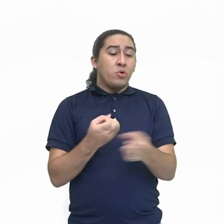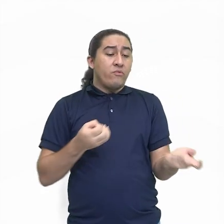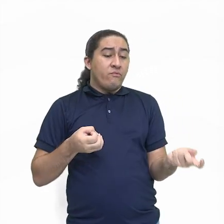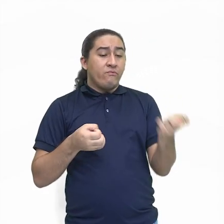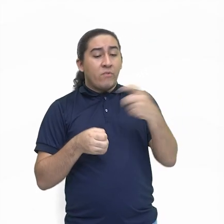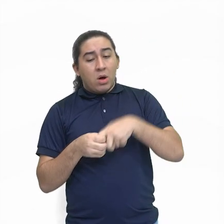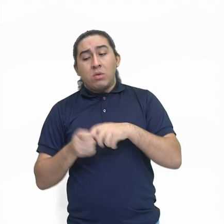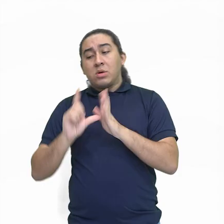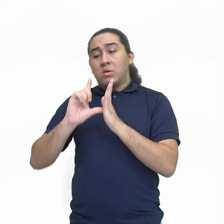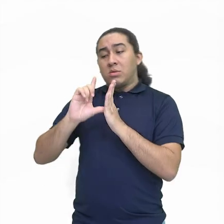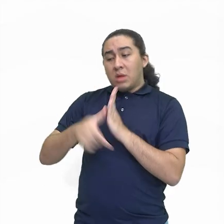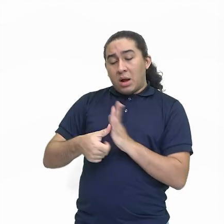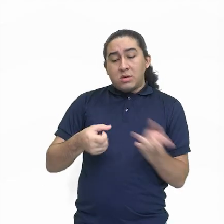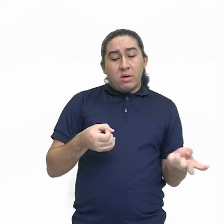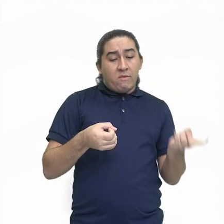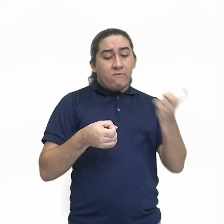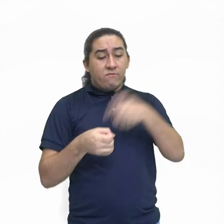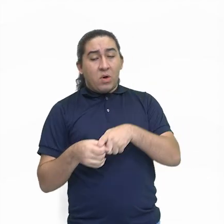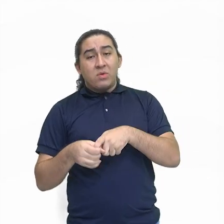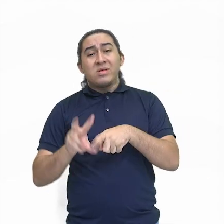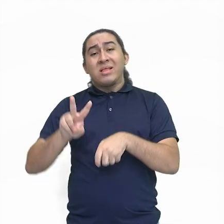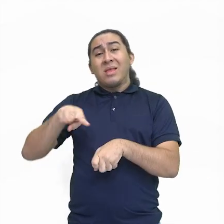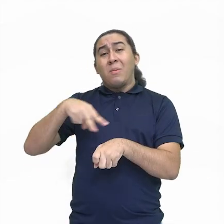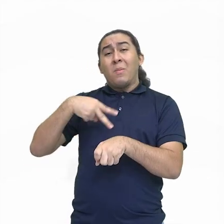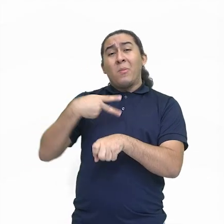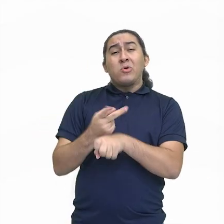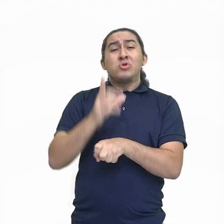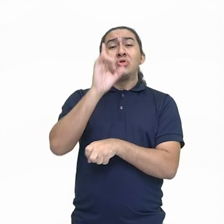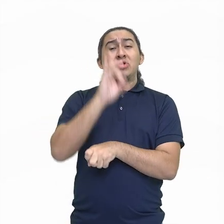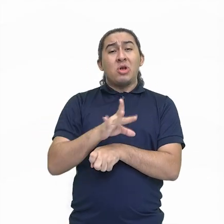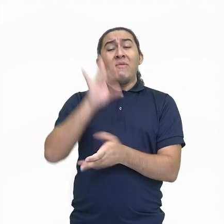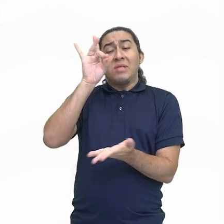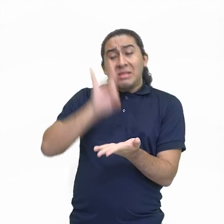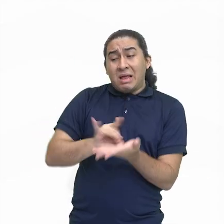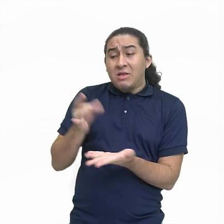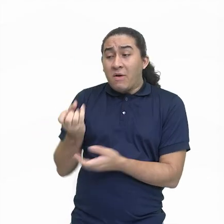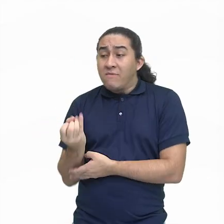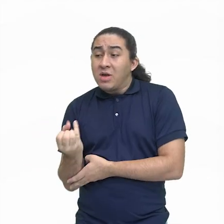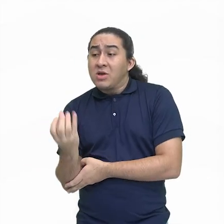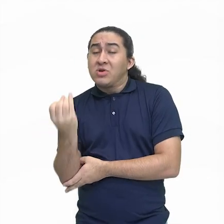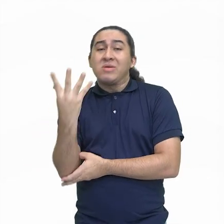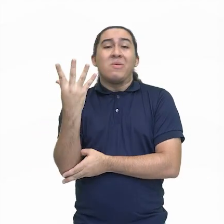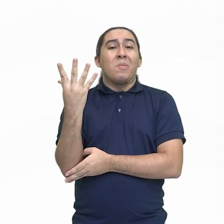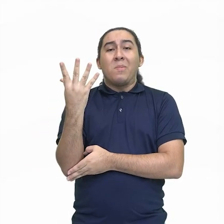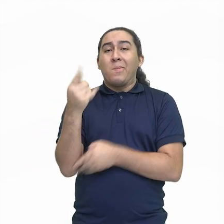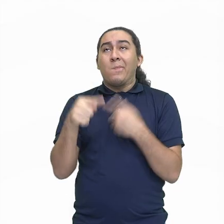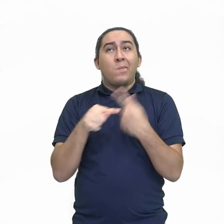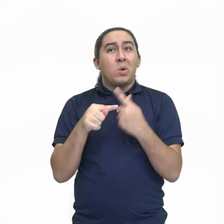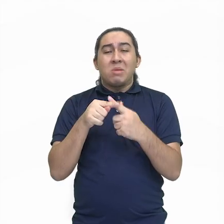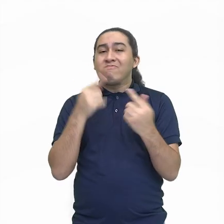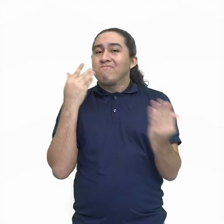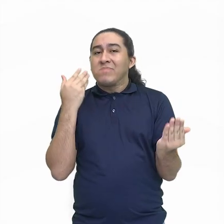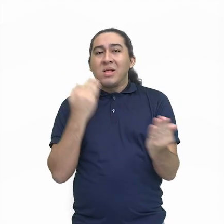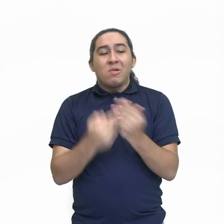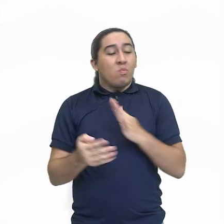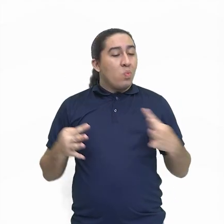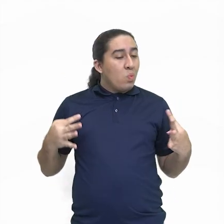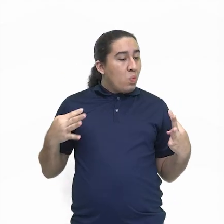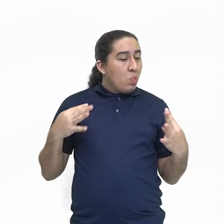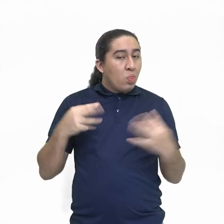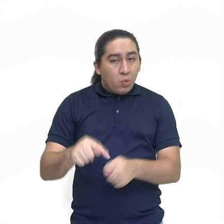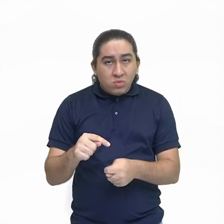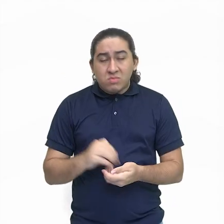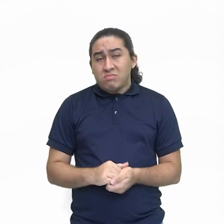e só se resolvera a partir quando estava definitivamente perdido. Podia continuar a viver